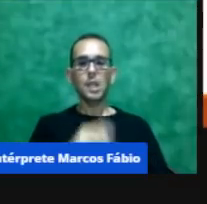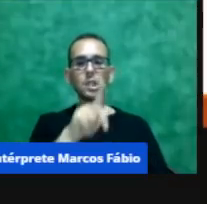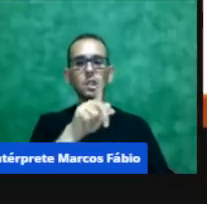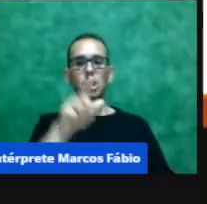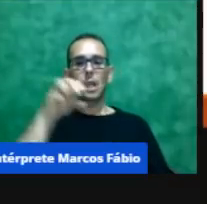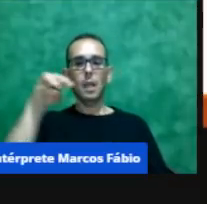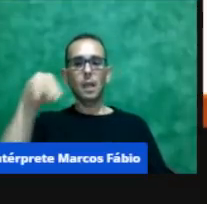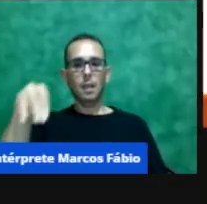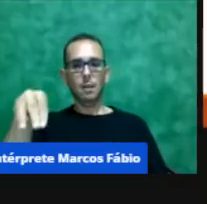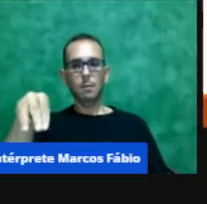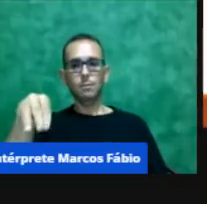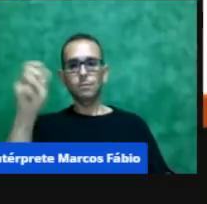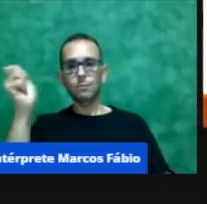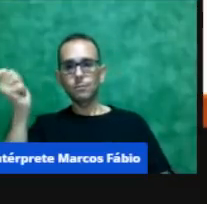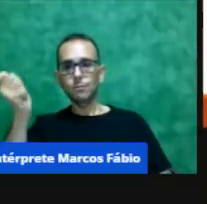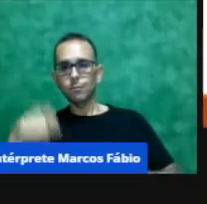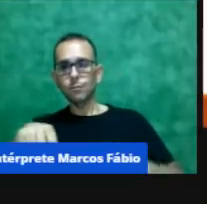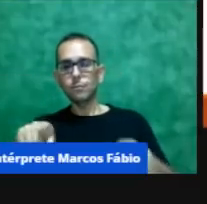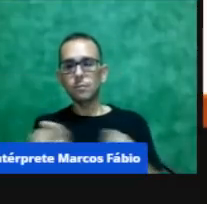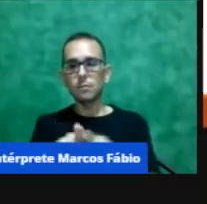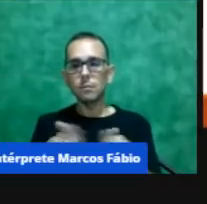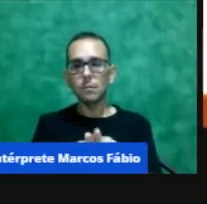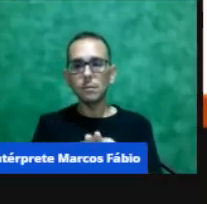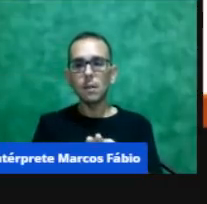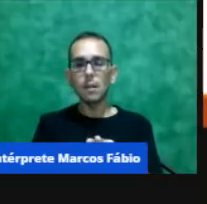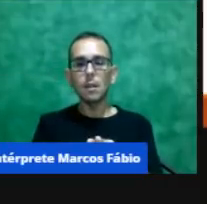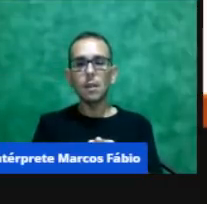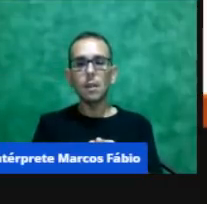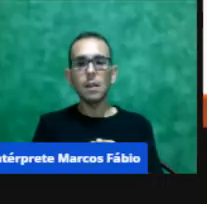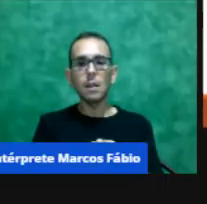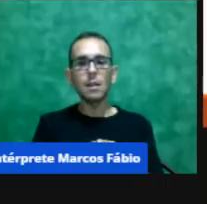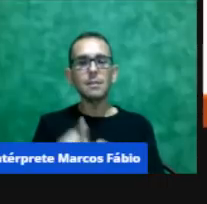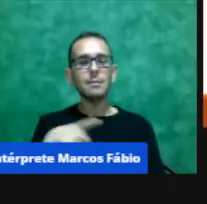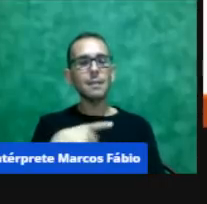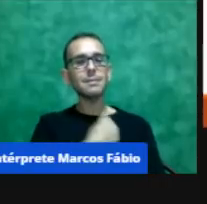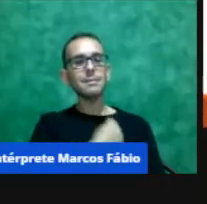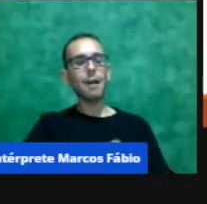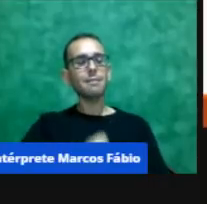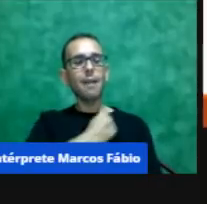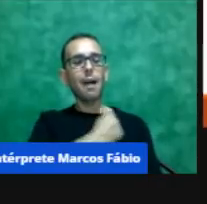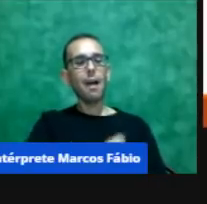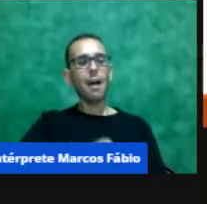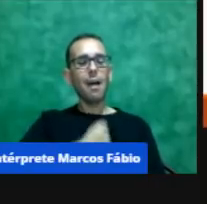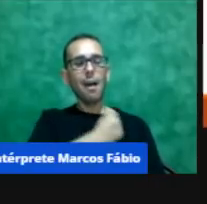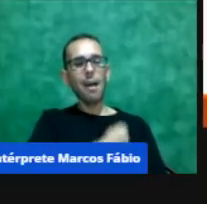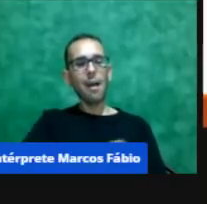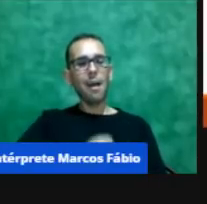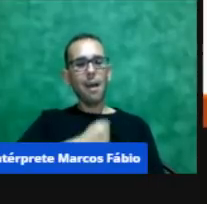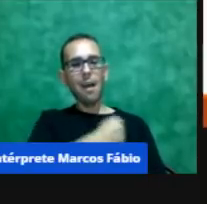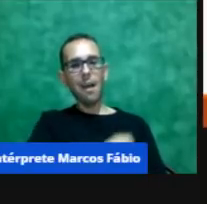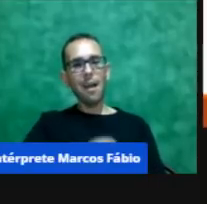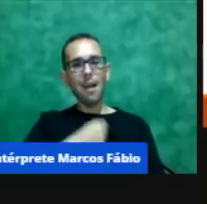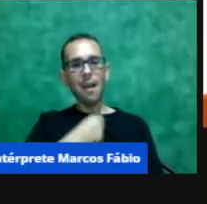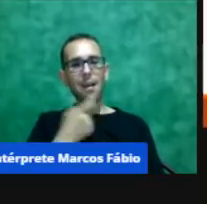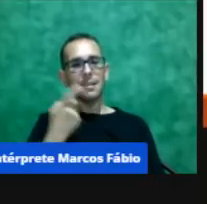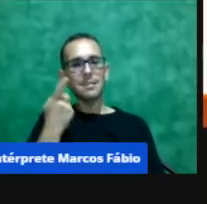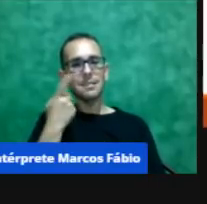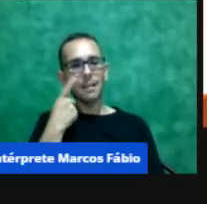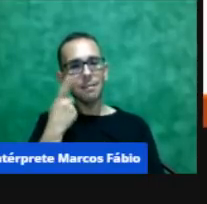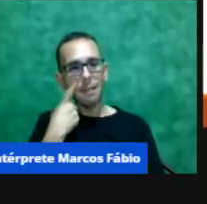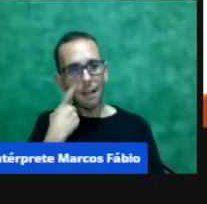uma forma bem interessante de matar um pouco da saudade e conseguir reduzir, né,